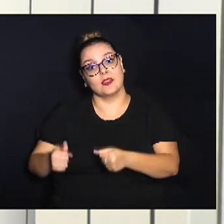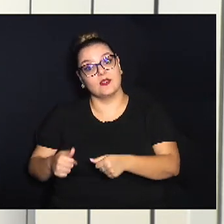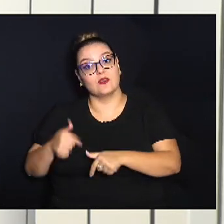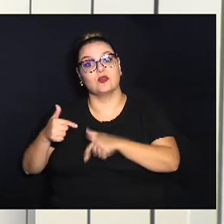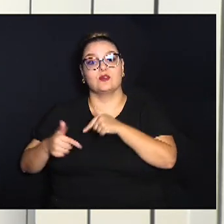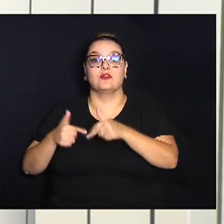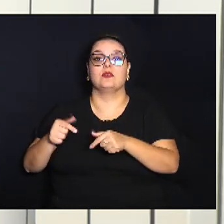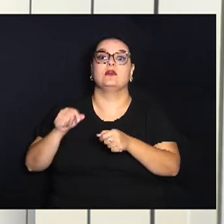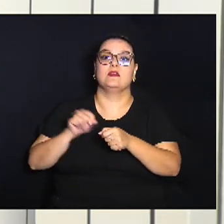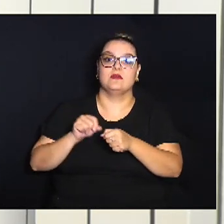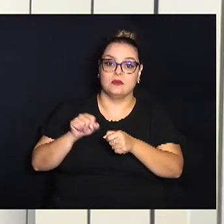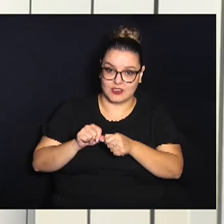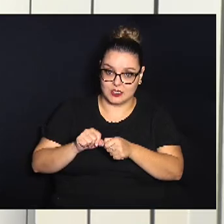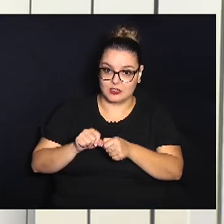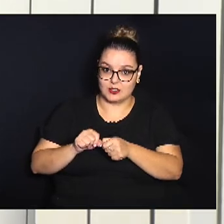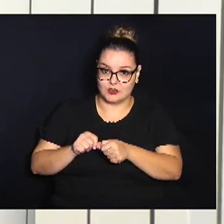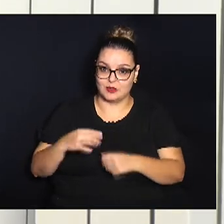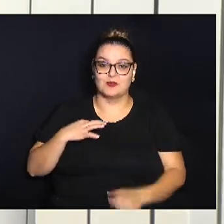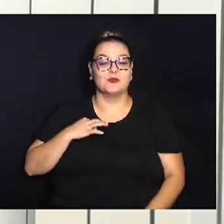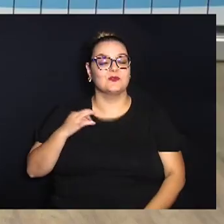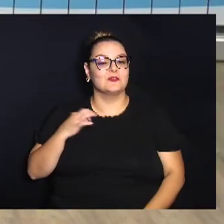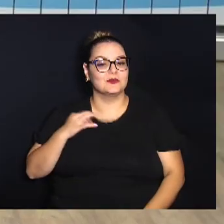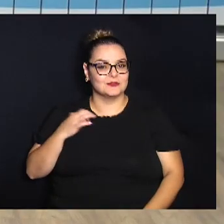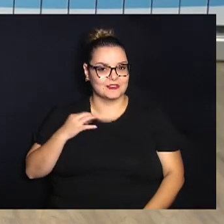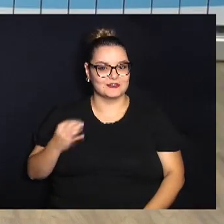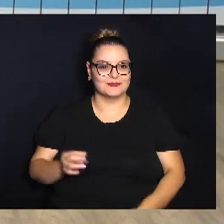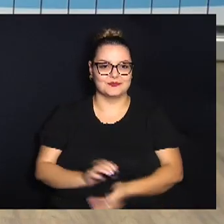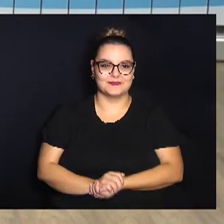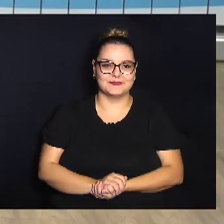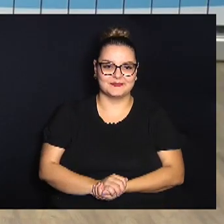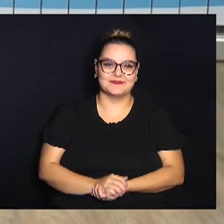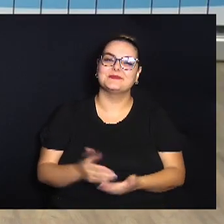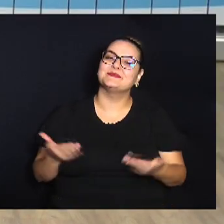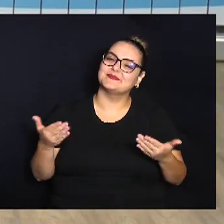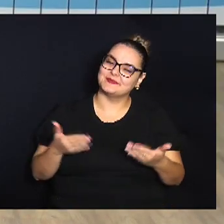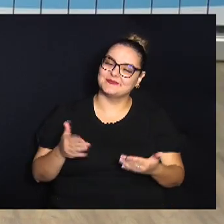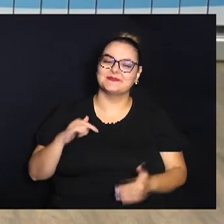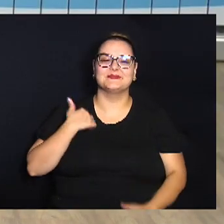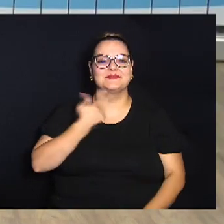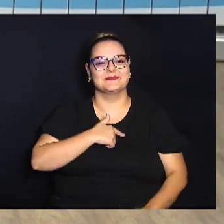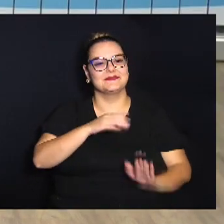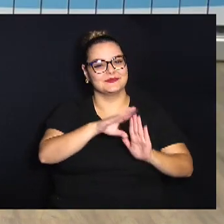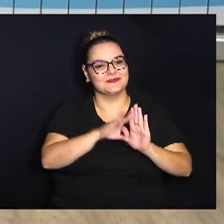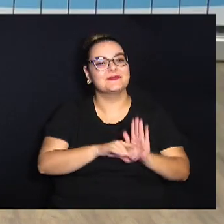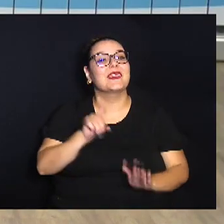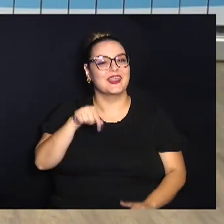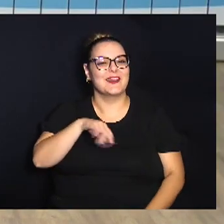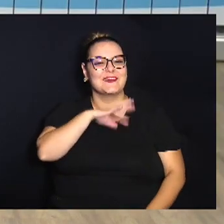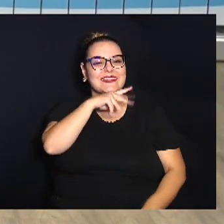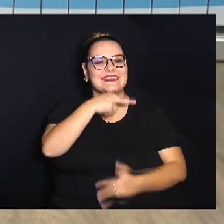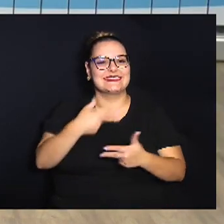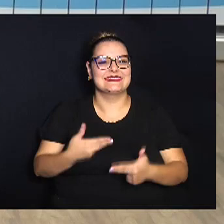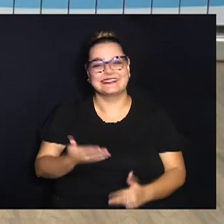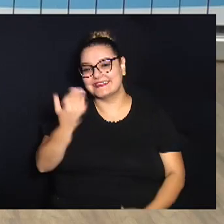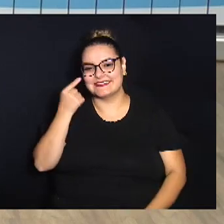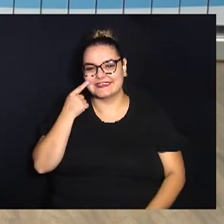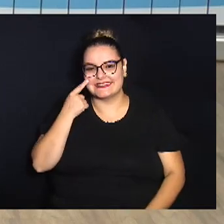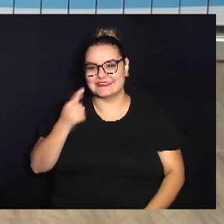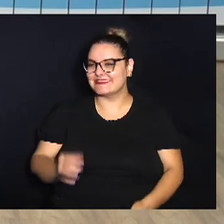trabalho realizado por voluntários. A partir de agora no nosso quadro É o Bicho. Vamos